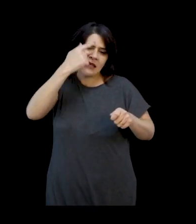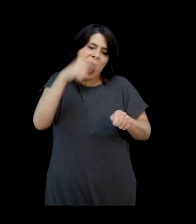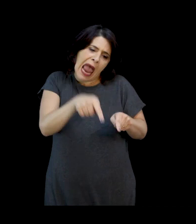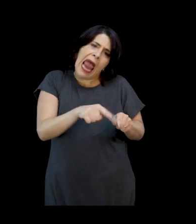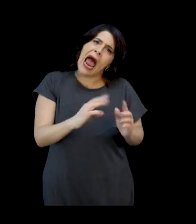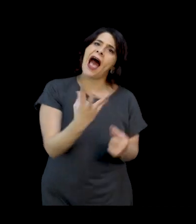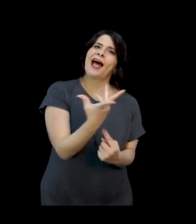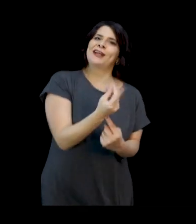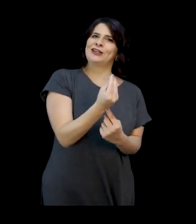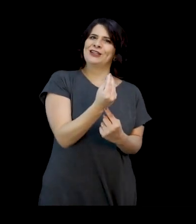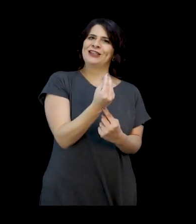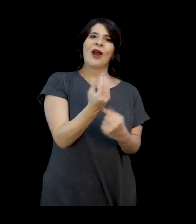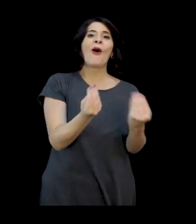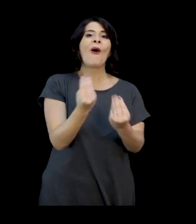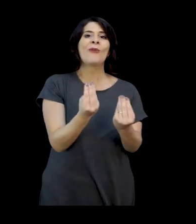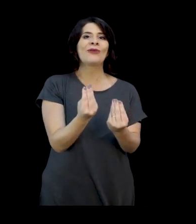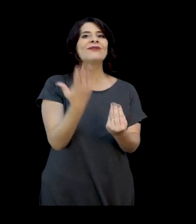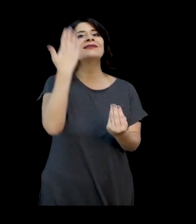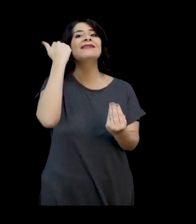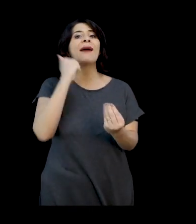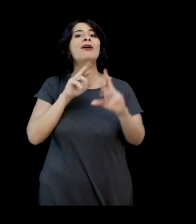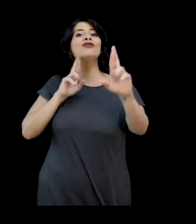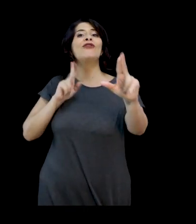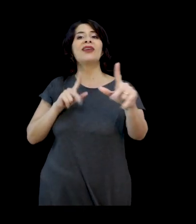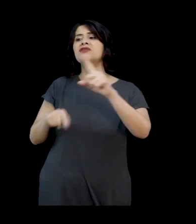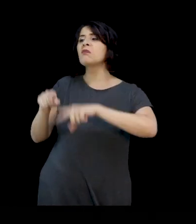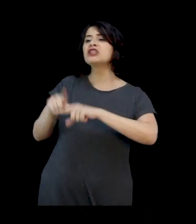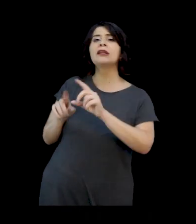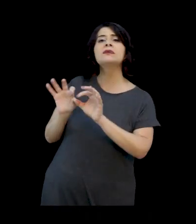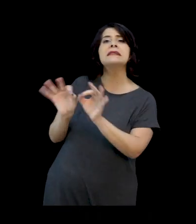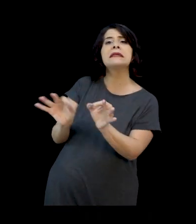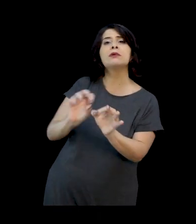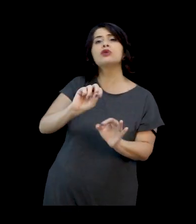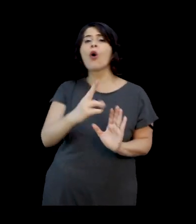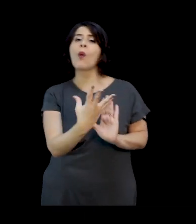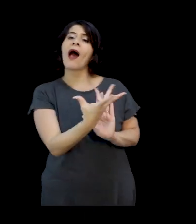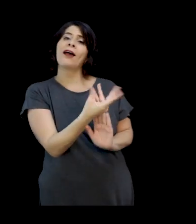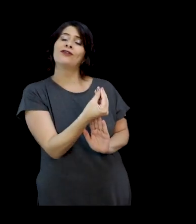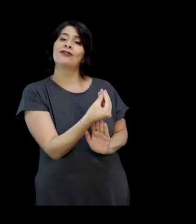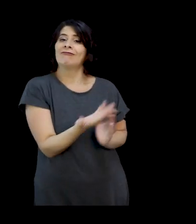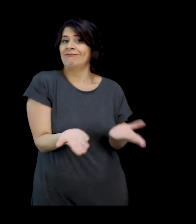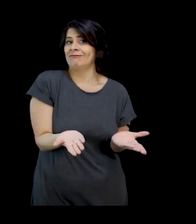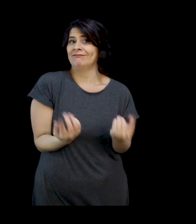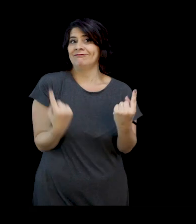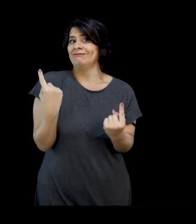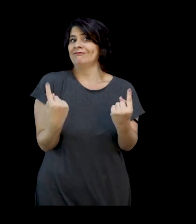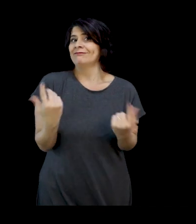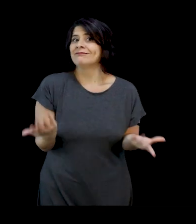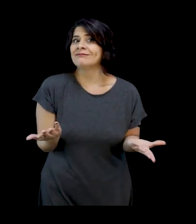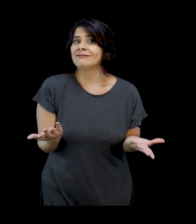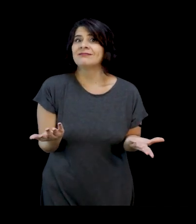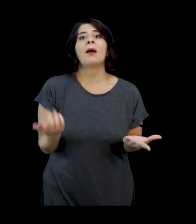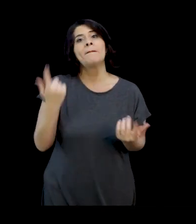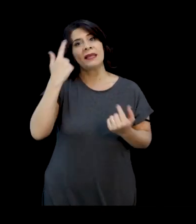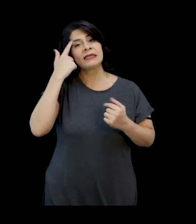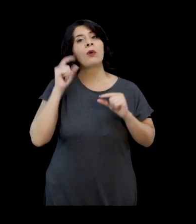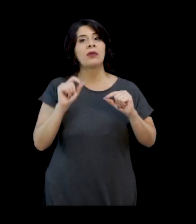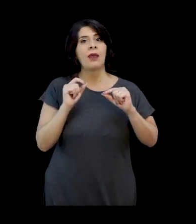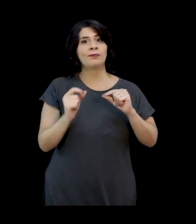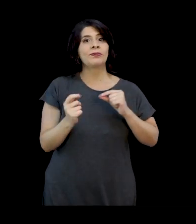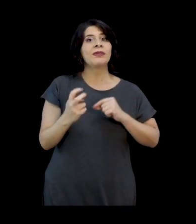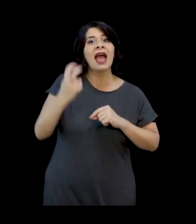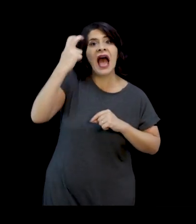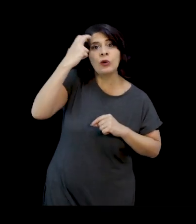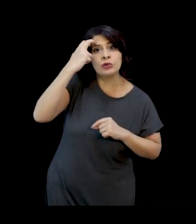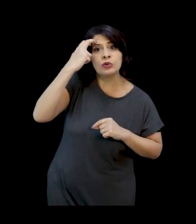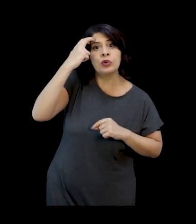obras de arte ou realizações culturais, se essa demanda da cultura, se a cultura, melhor